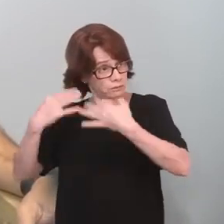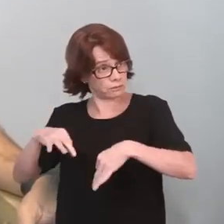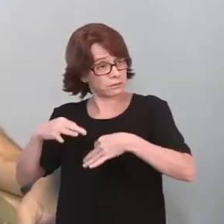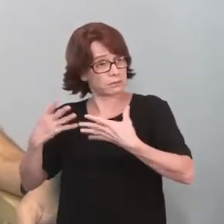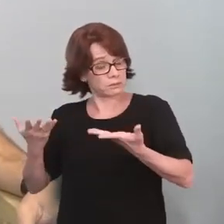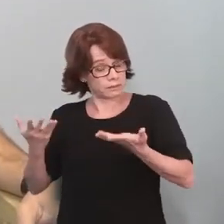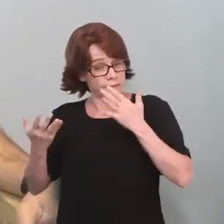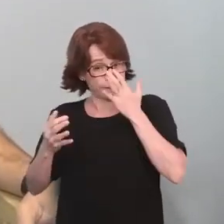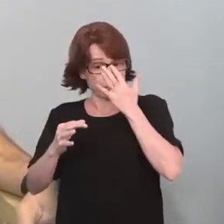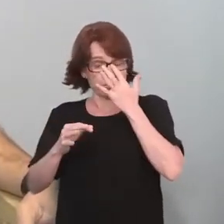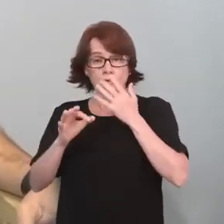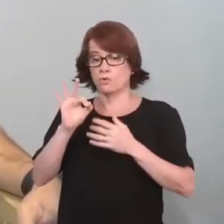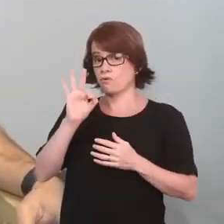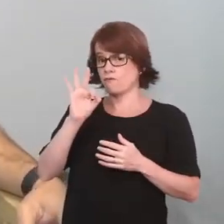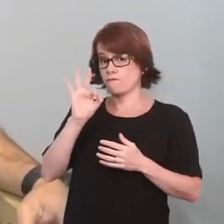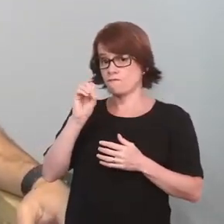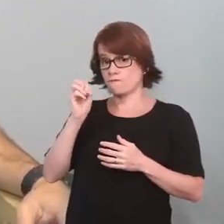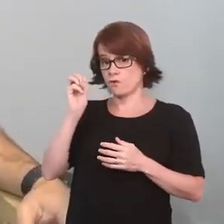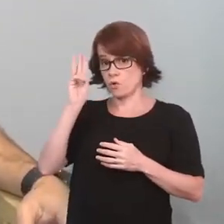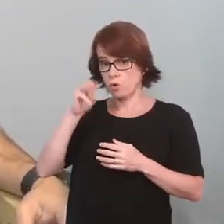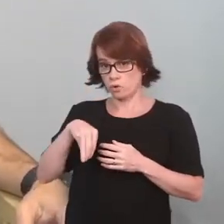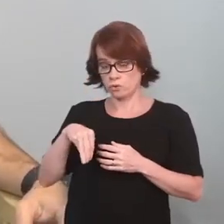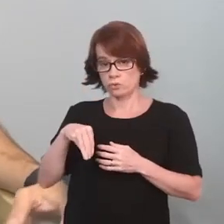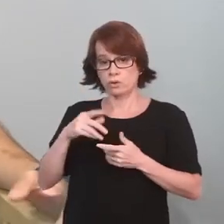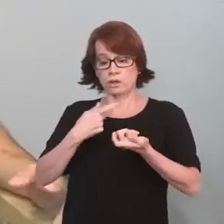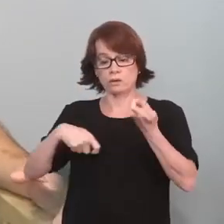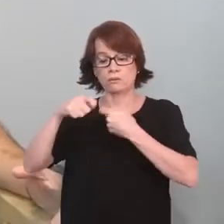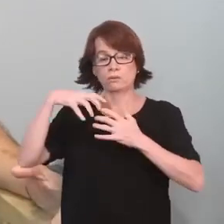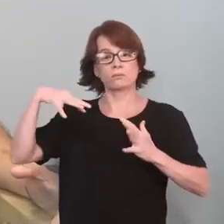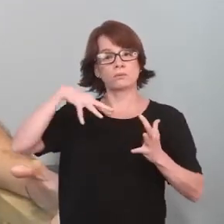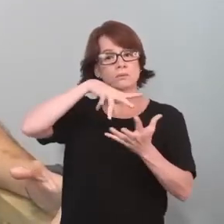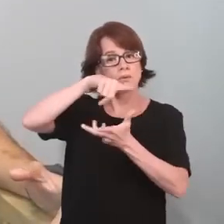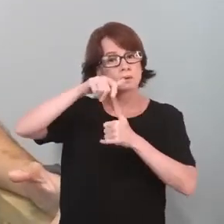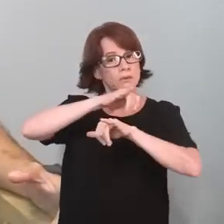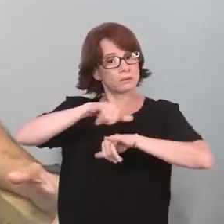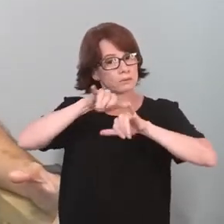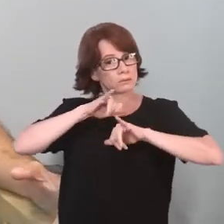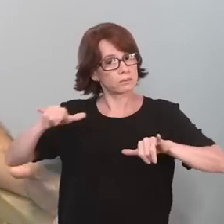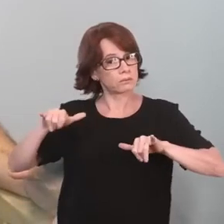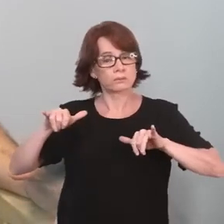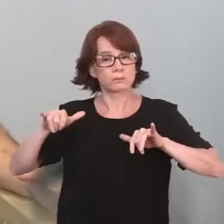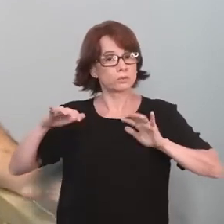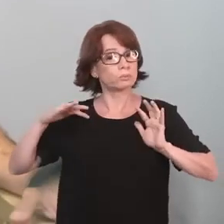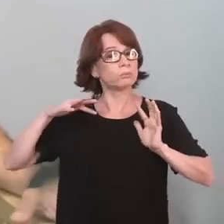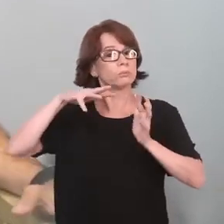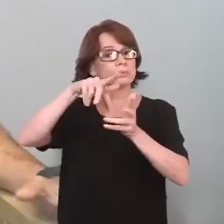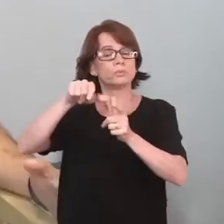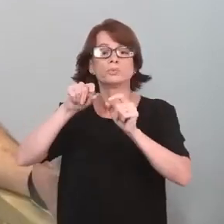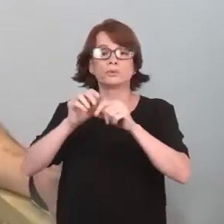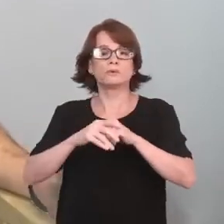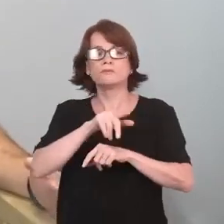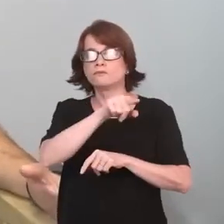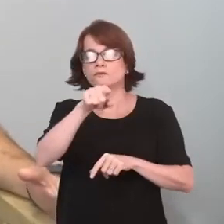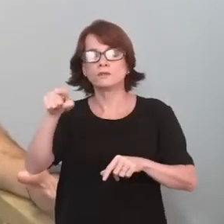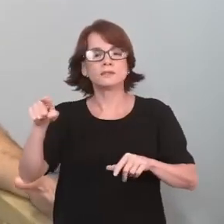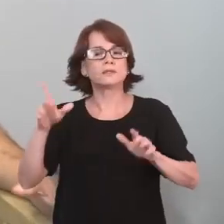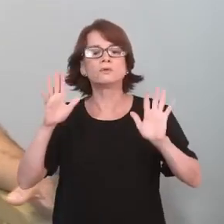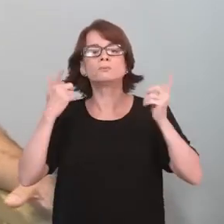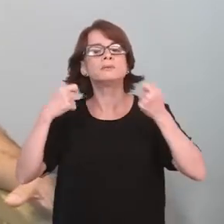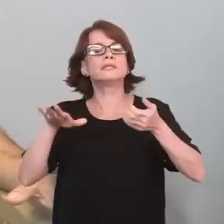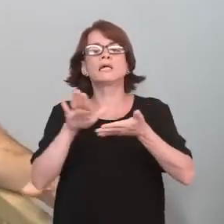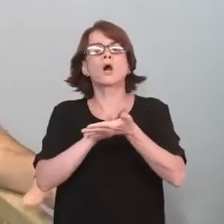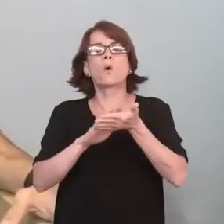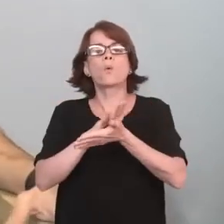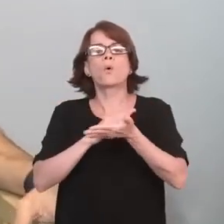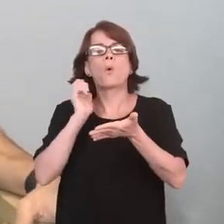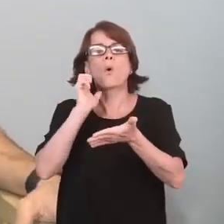que o Fórum Econômico Mundial tem apregoado a todos os cantos que você não vai ter nada e